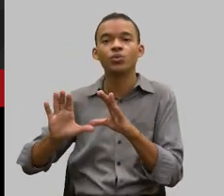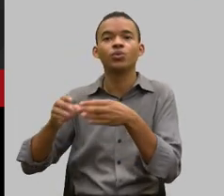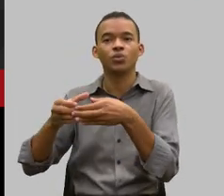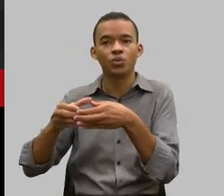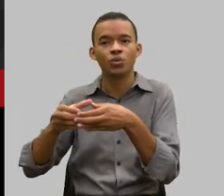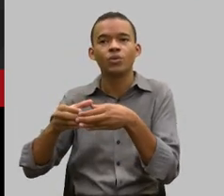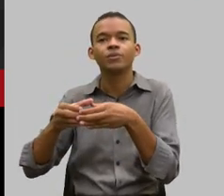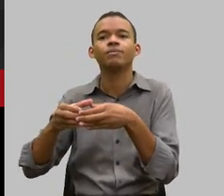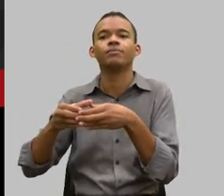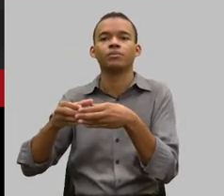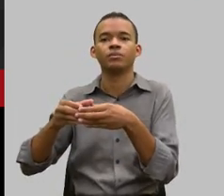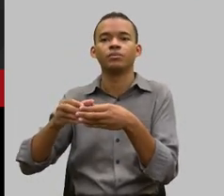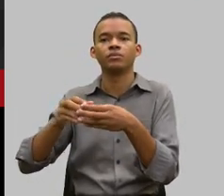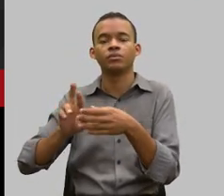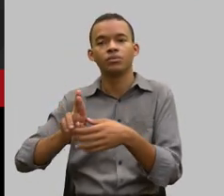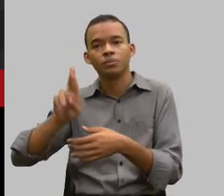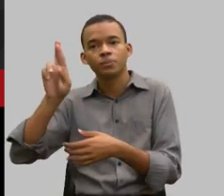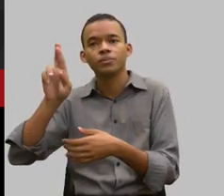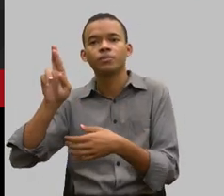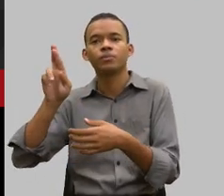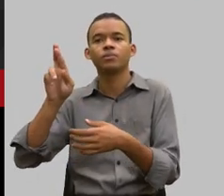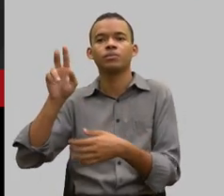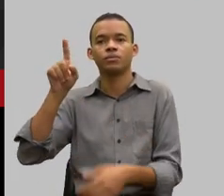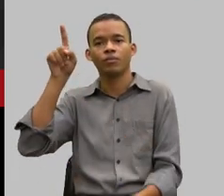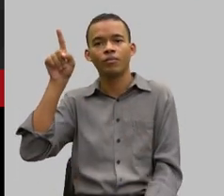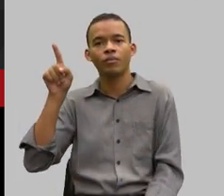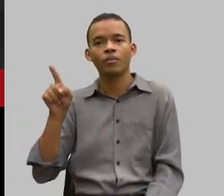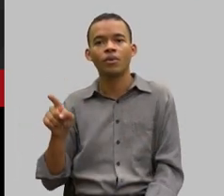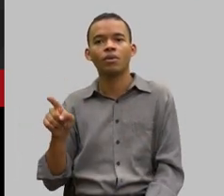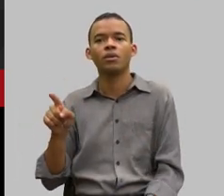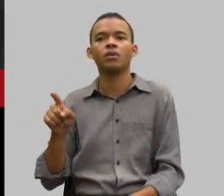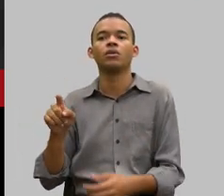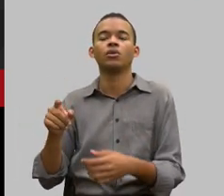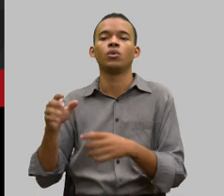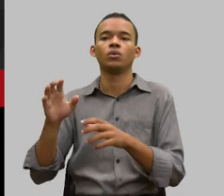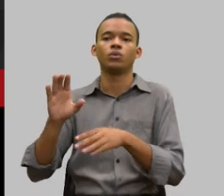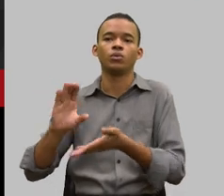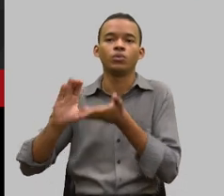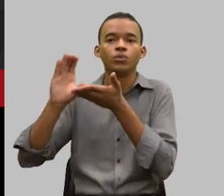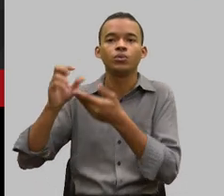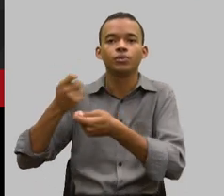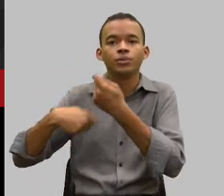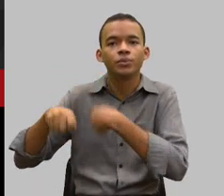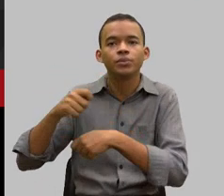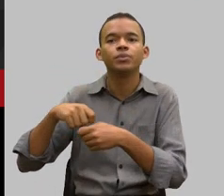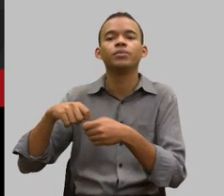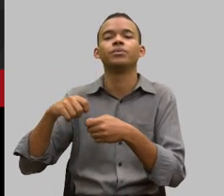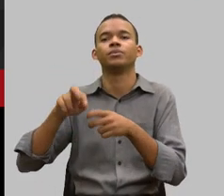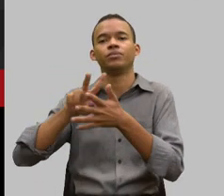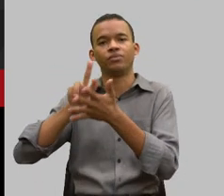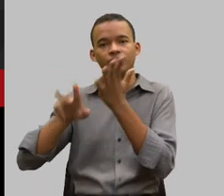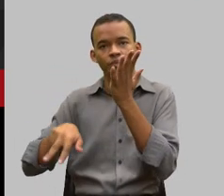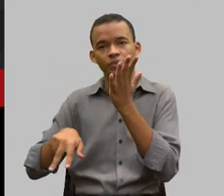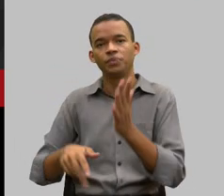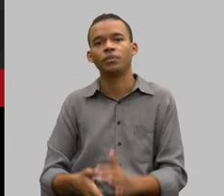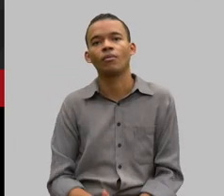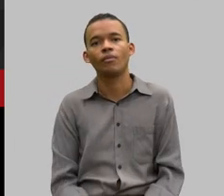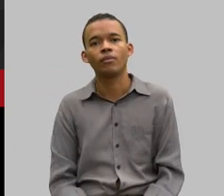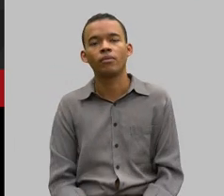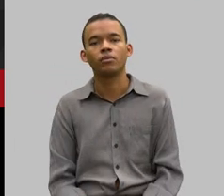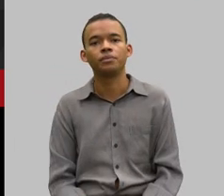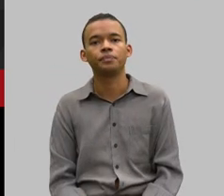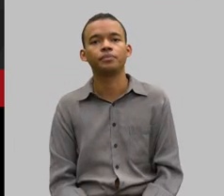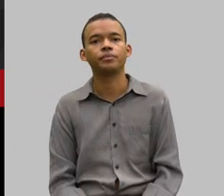administração conselho crador o conselho fiscal e o comitê de gestão de riscos temos também